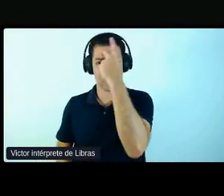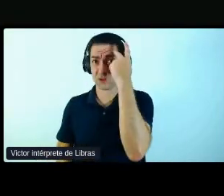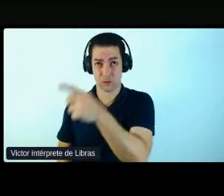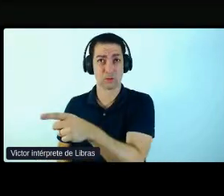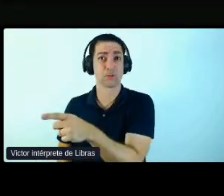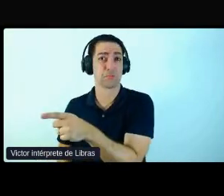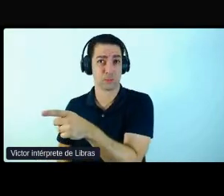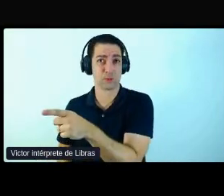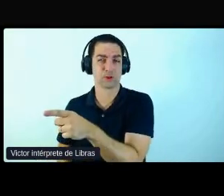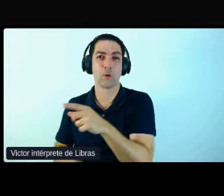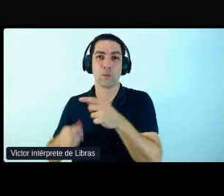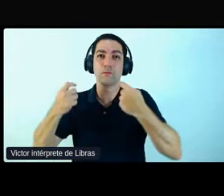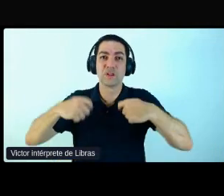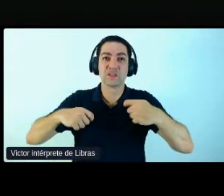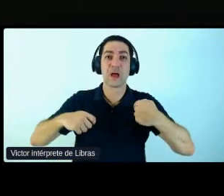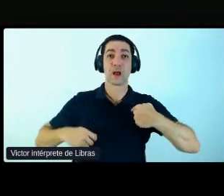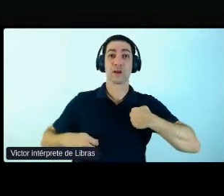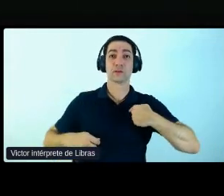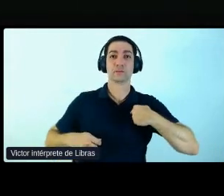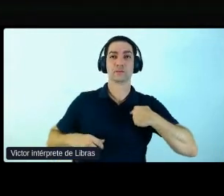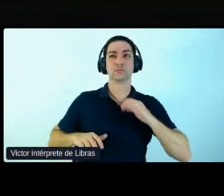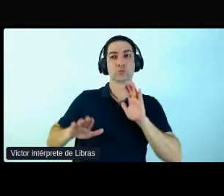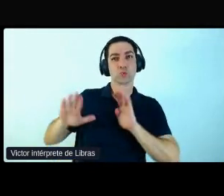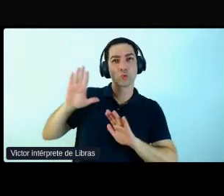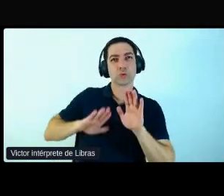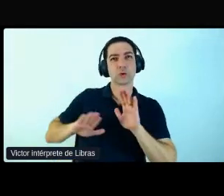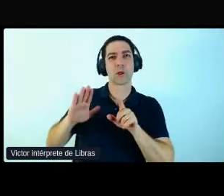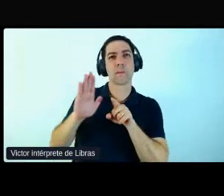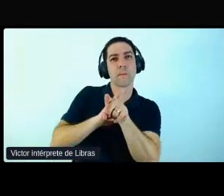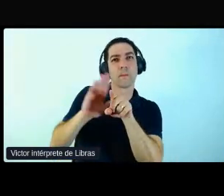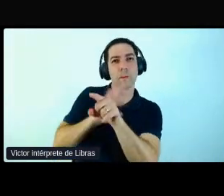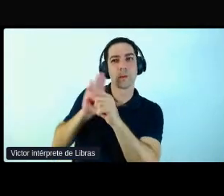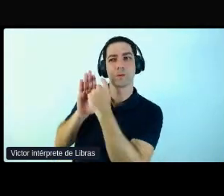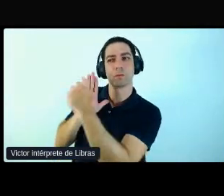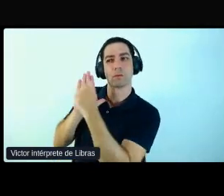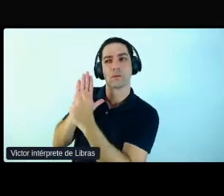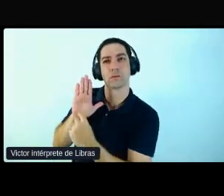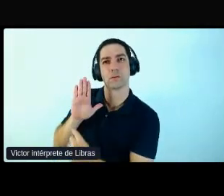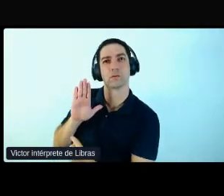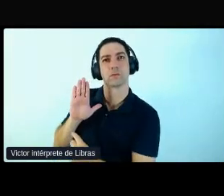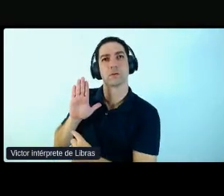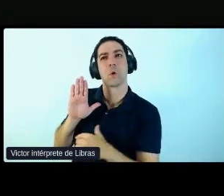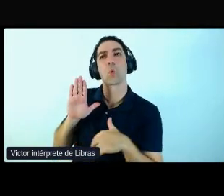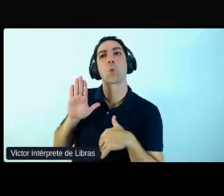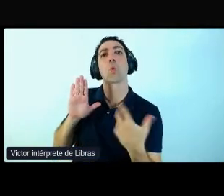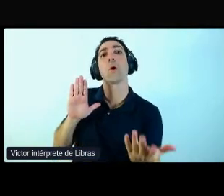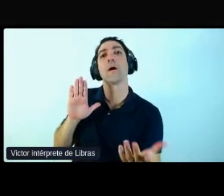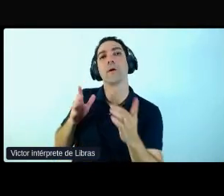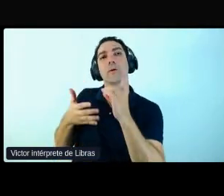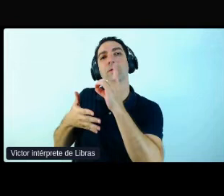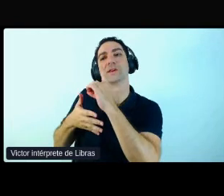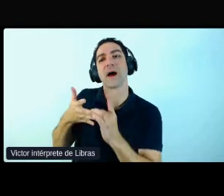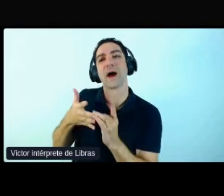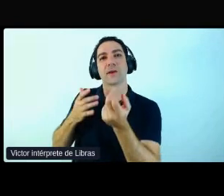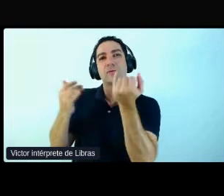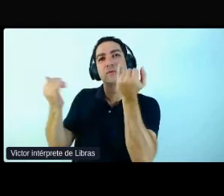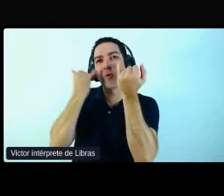de dados, e depois tomar muito mais cuidado também com as informações que a gente tira e com as